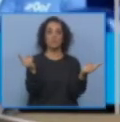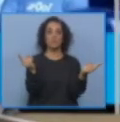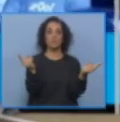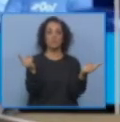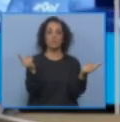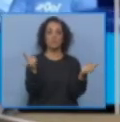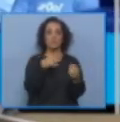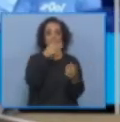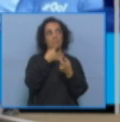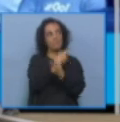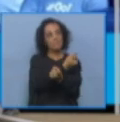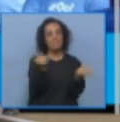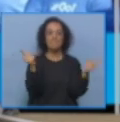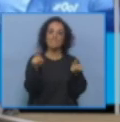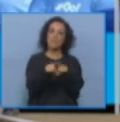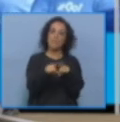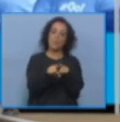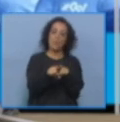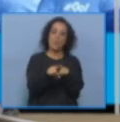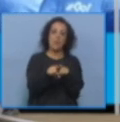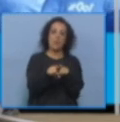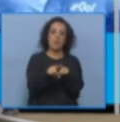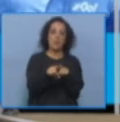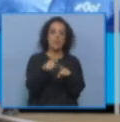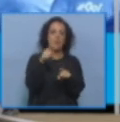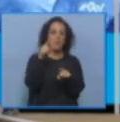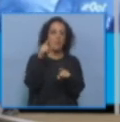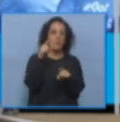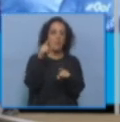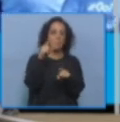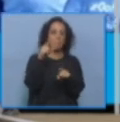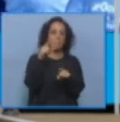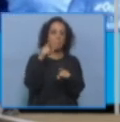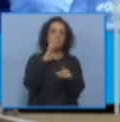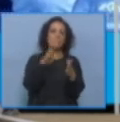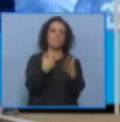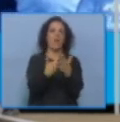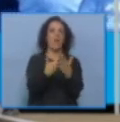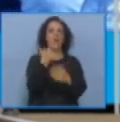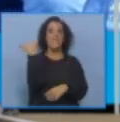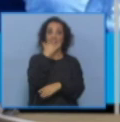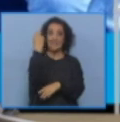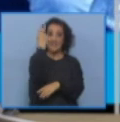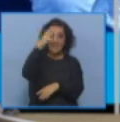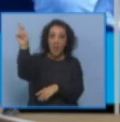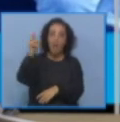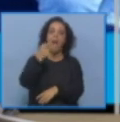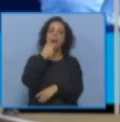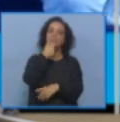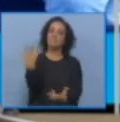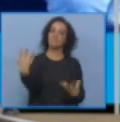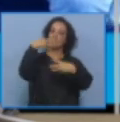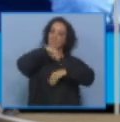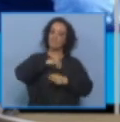que é uma forma de entrar na eterna felicidade, é pôr em prática uma série de